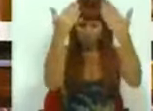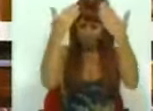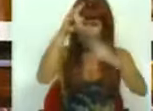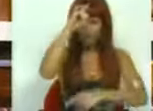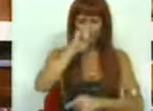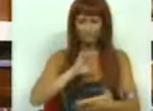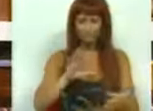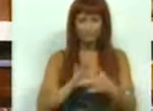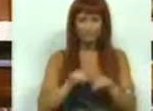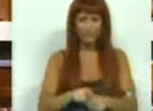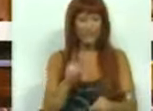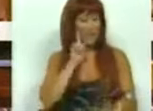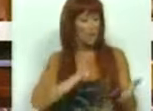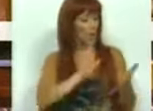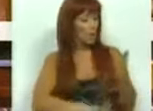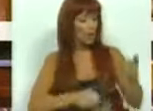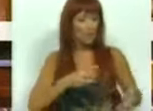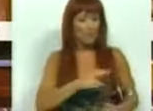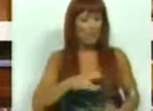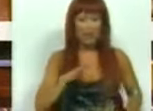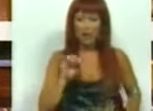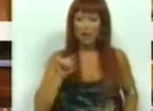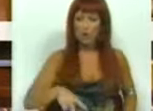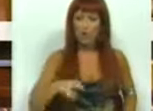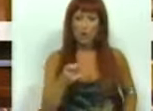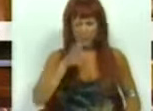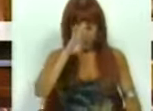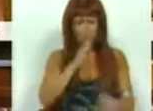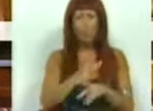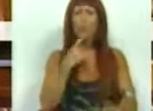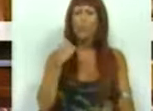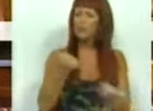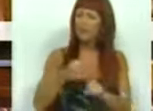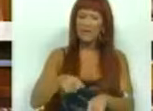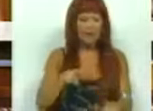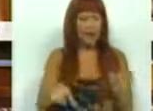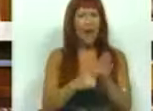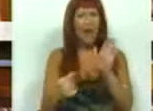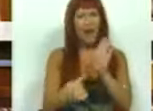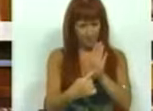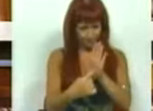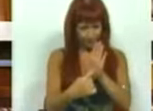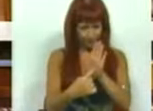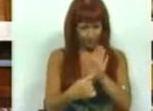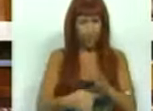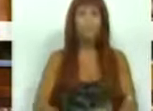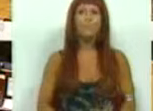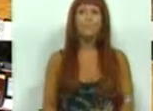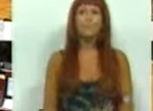calorosa lembrança à minha colega Maria José Nogueira Pinto, que tanto se empenhou e trabalhou nesta lei.